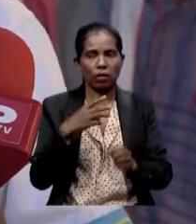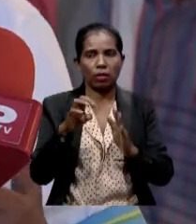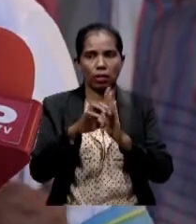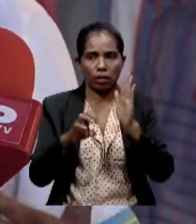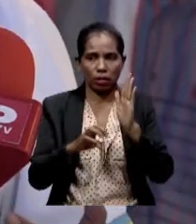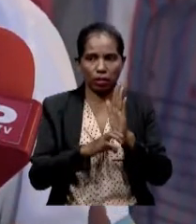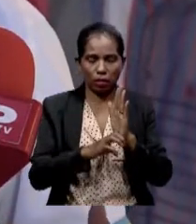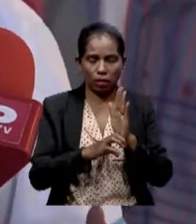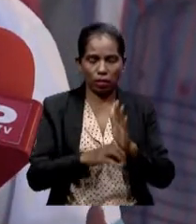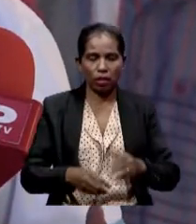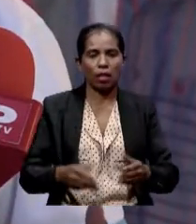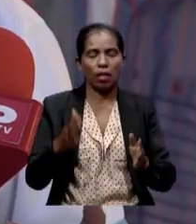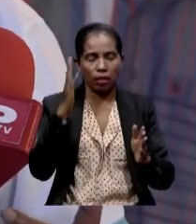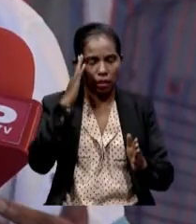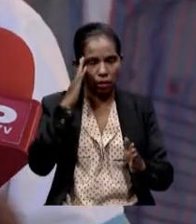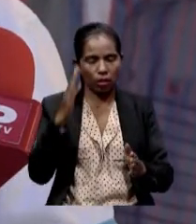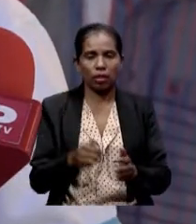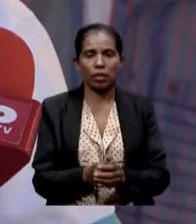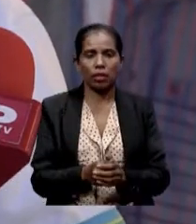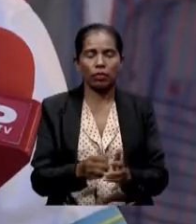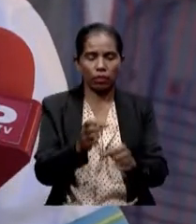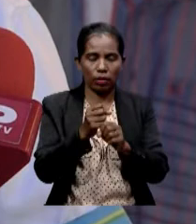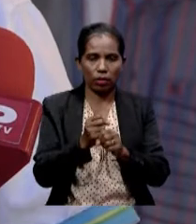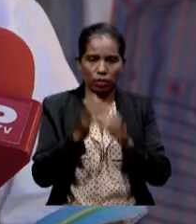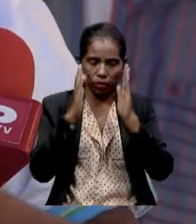kandu elimina na moras lepra, entong